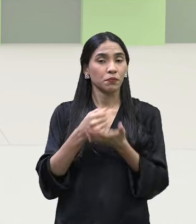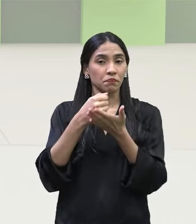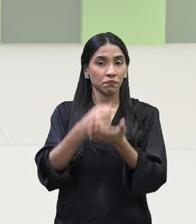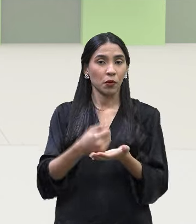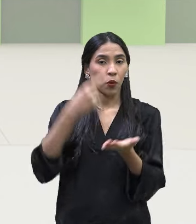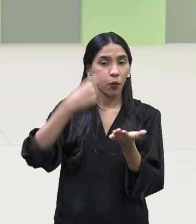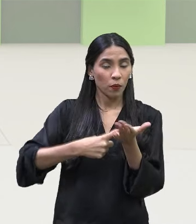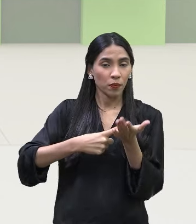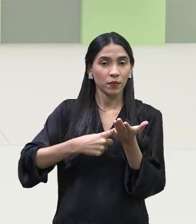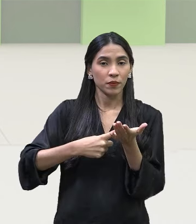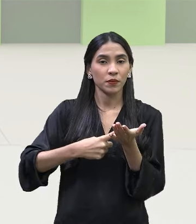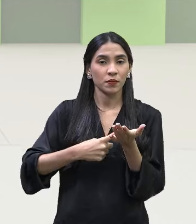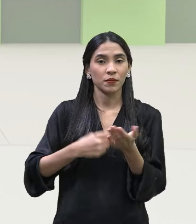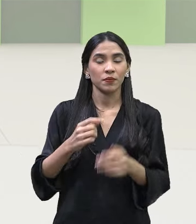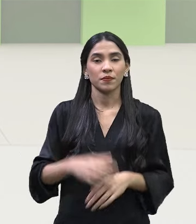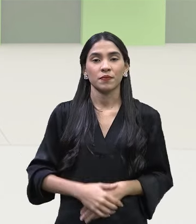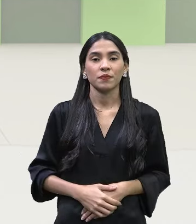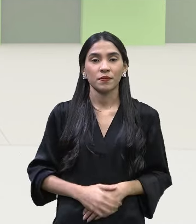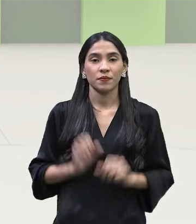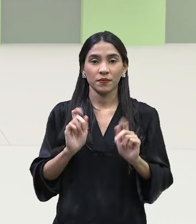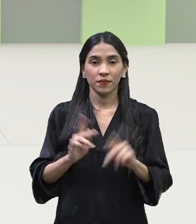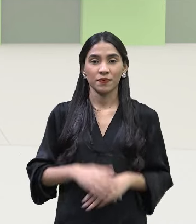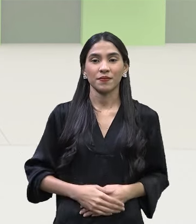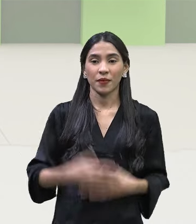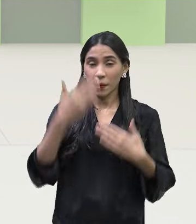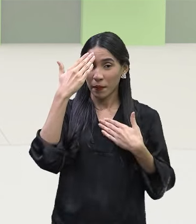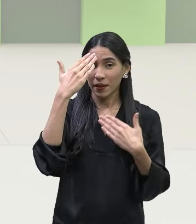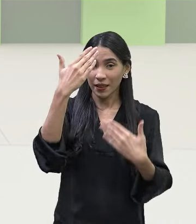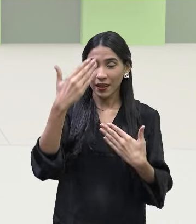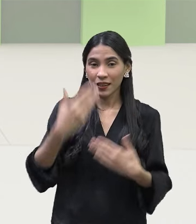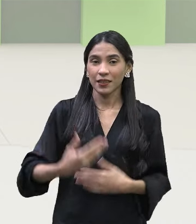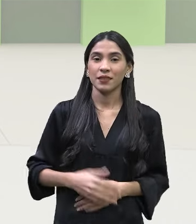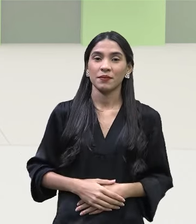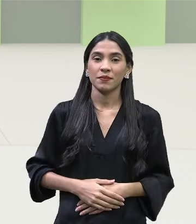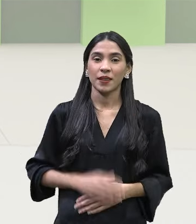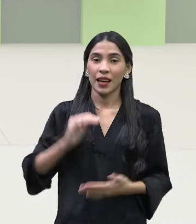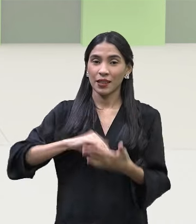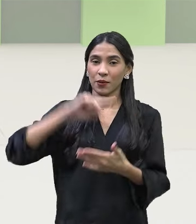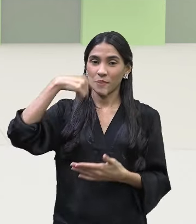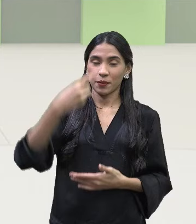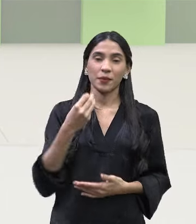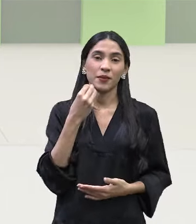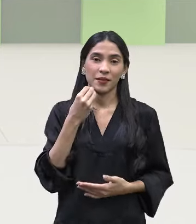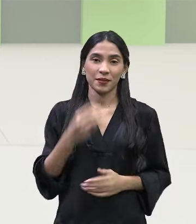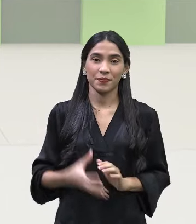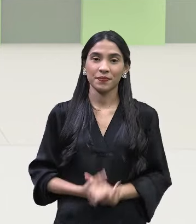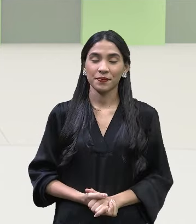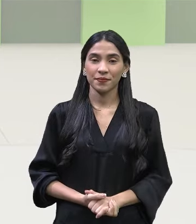compromisso a essa causa, tá bom? Muito obrigado pela sua presença e até a próxima.